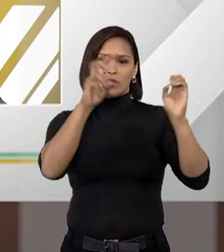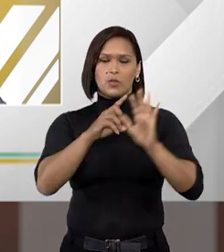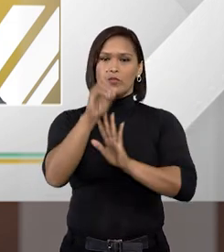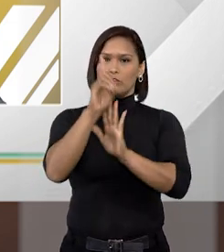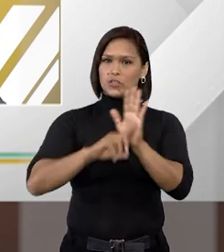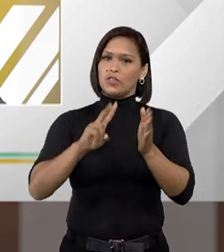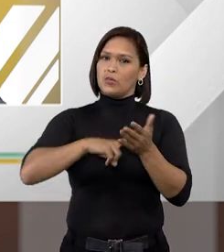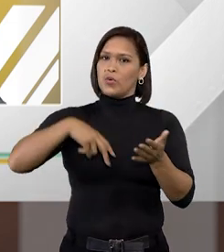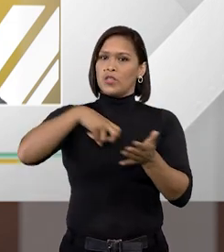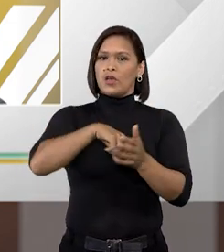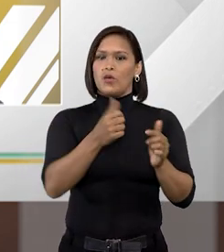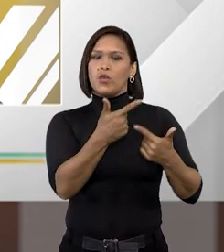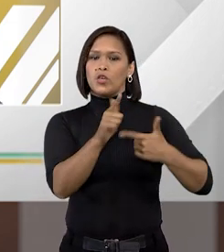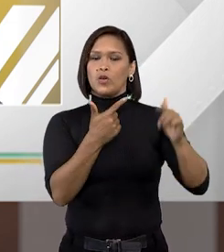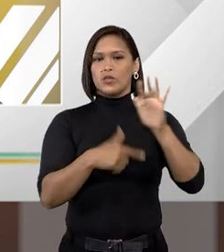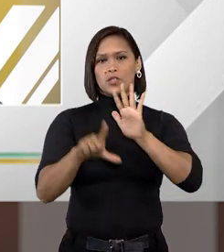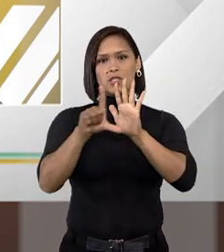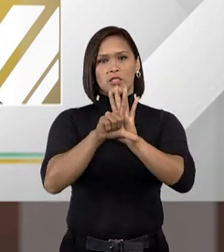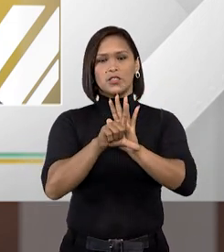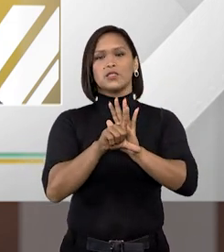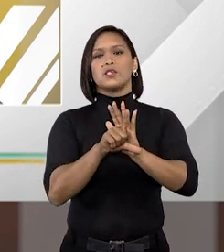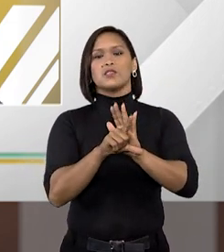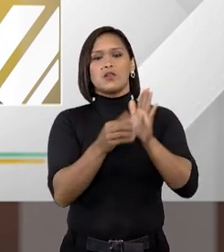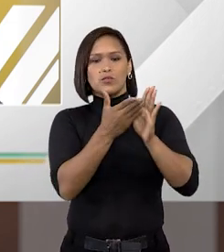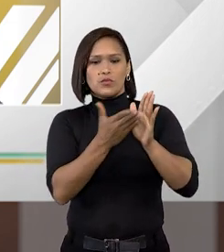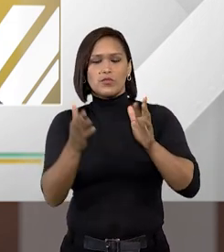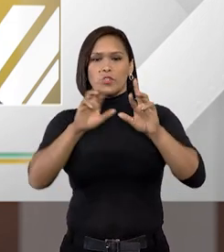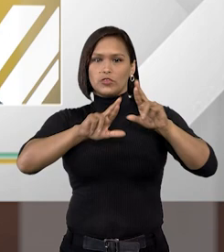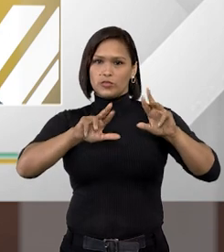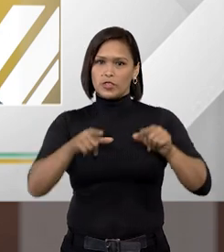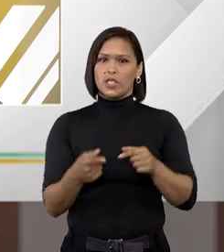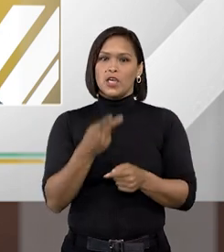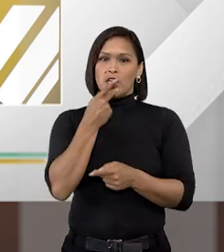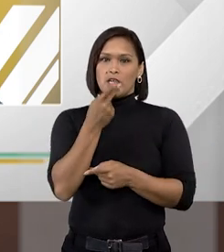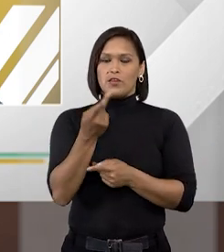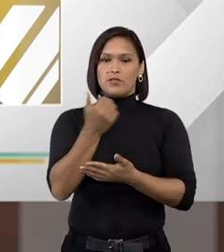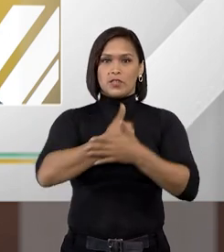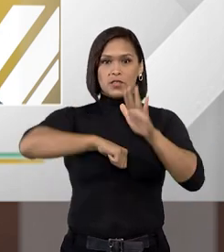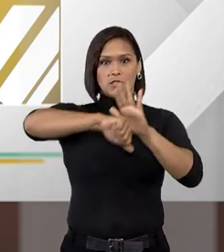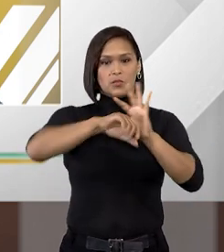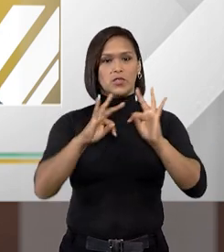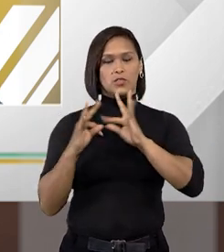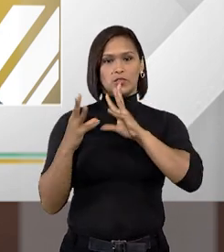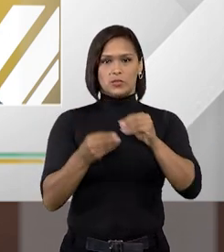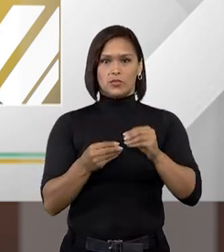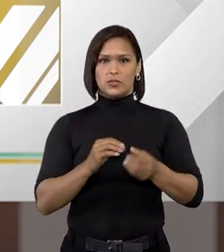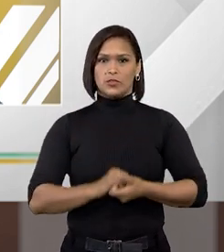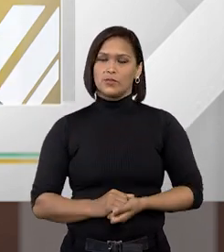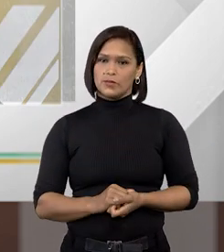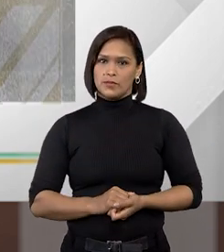direito penal e outras legislações esparsas que falam da criminalidade como um todo